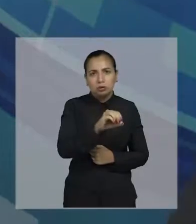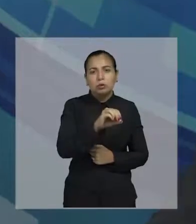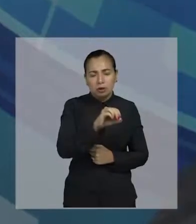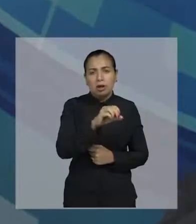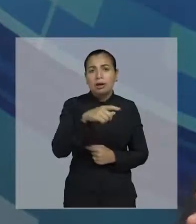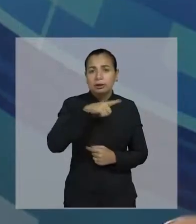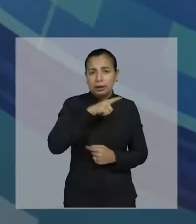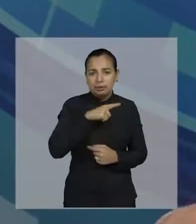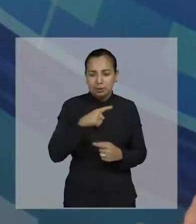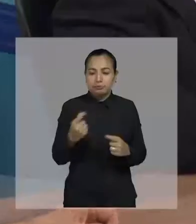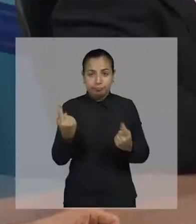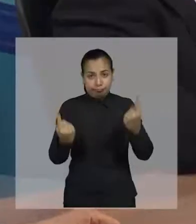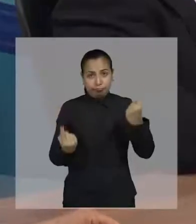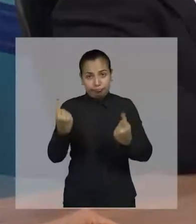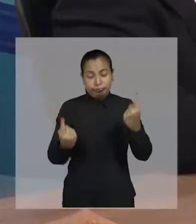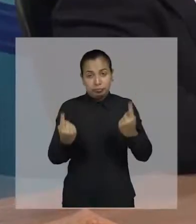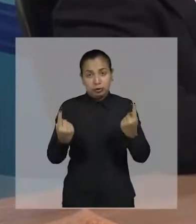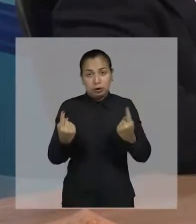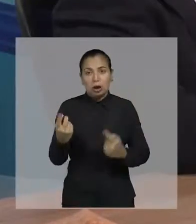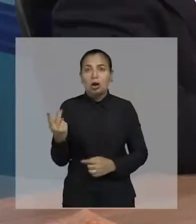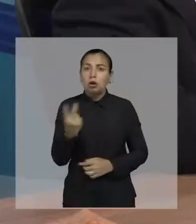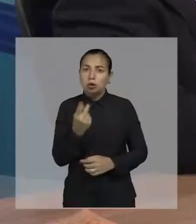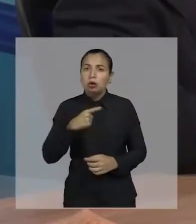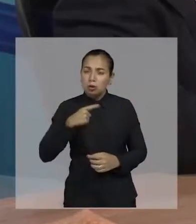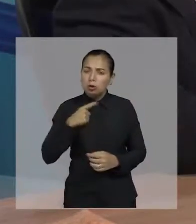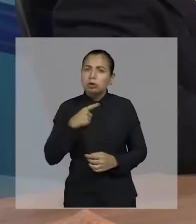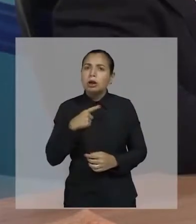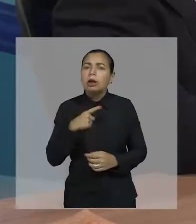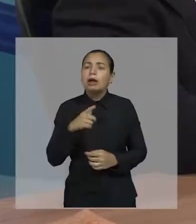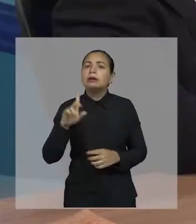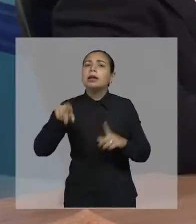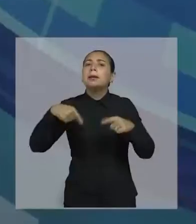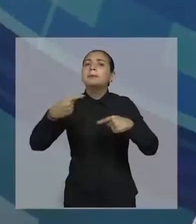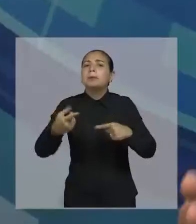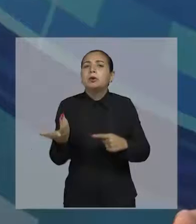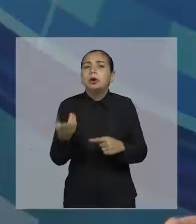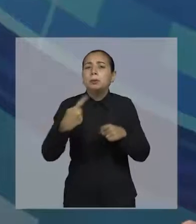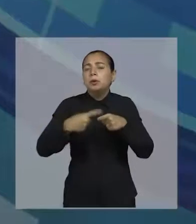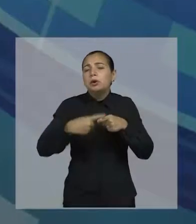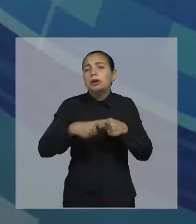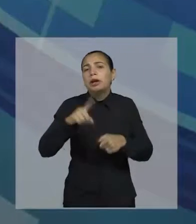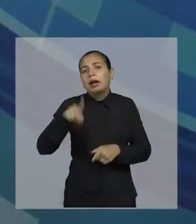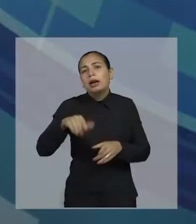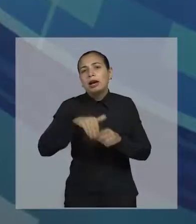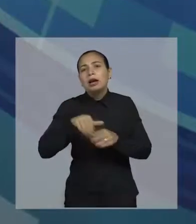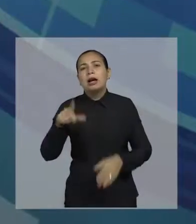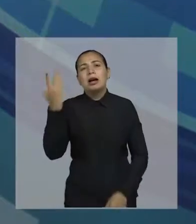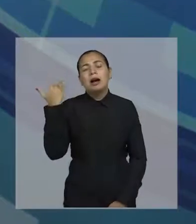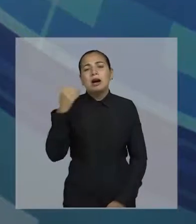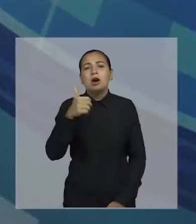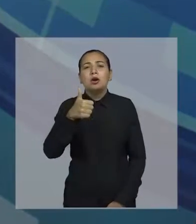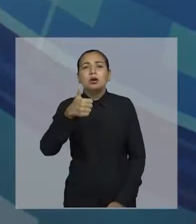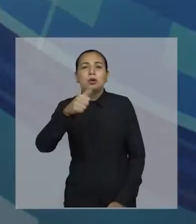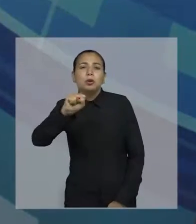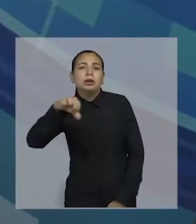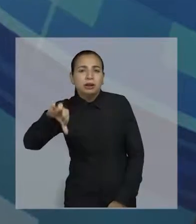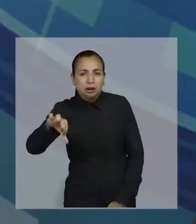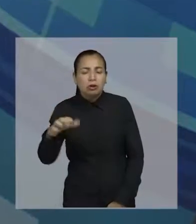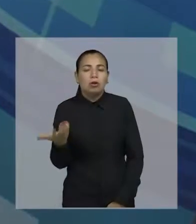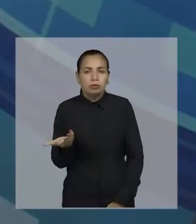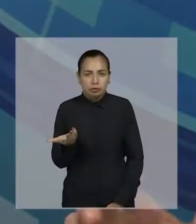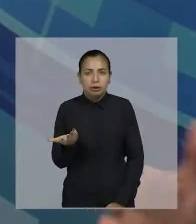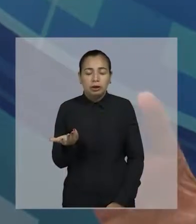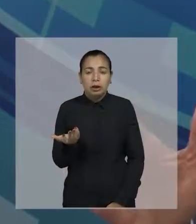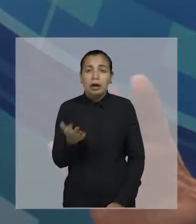dois sumiram. Forte, né? Aí as pessoas dizem, porque foi uma eleição solteira em 89. Mas essa